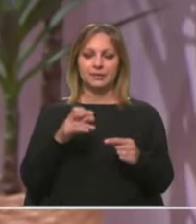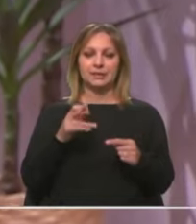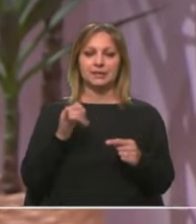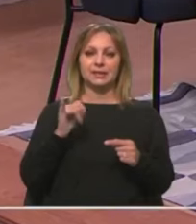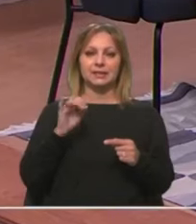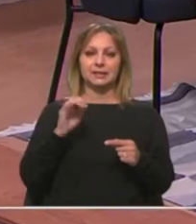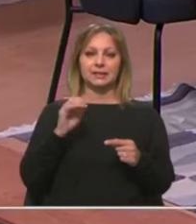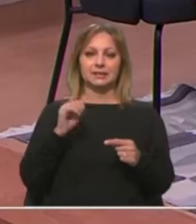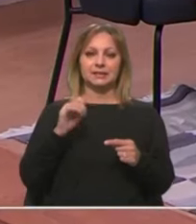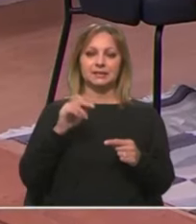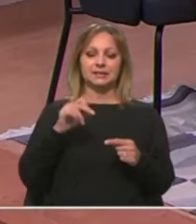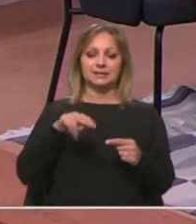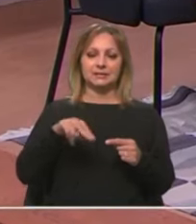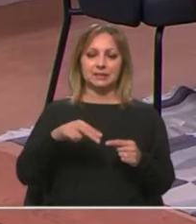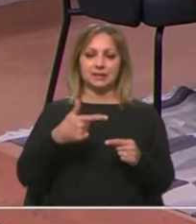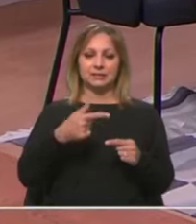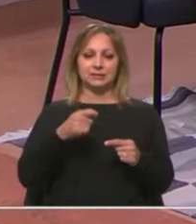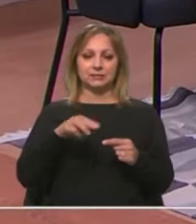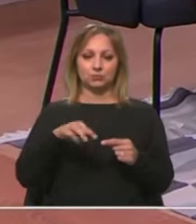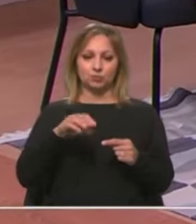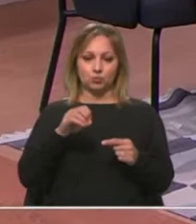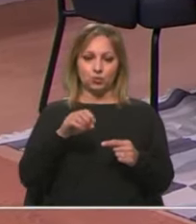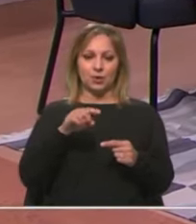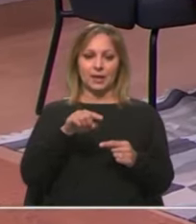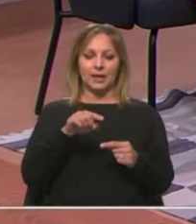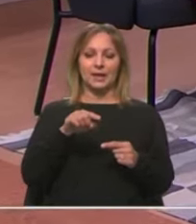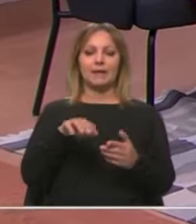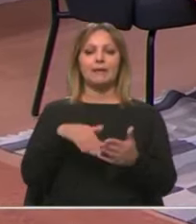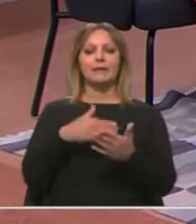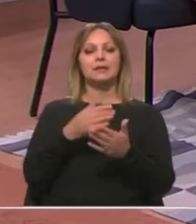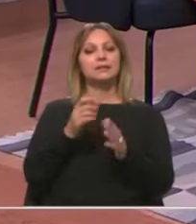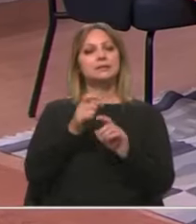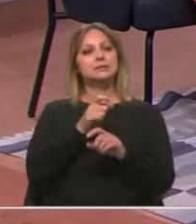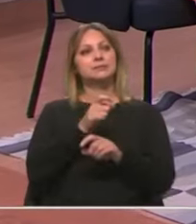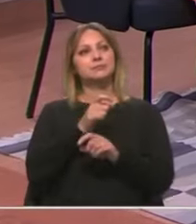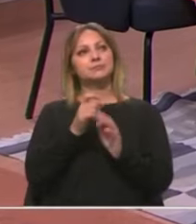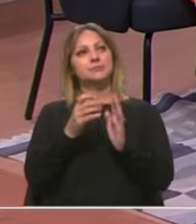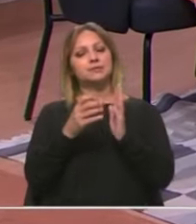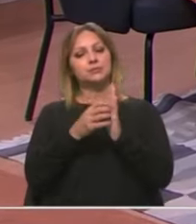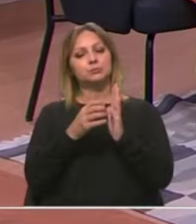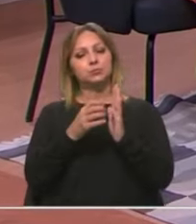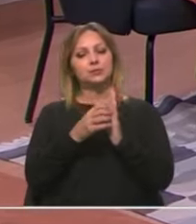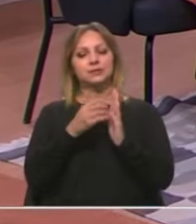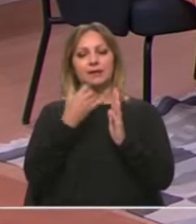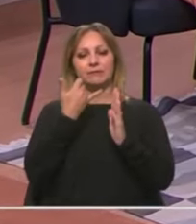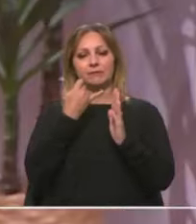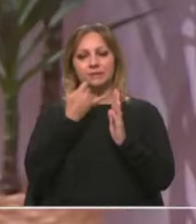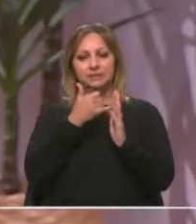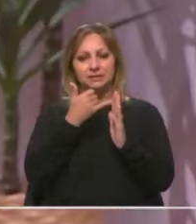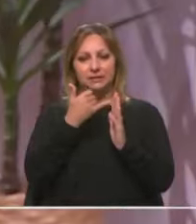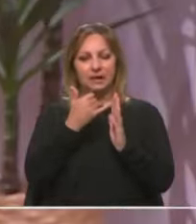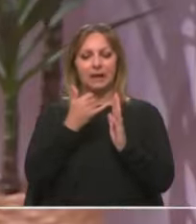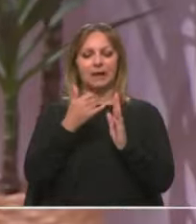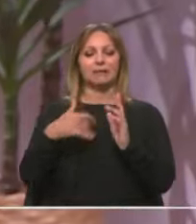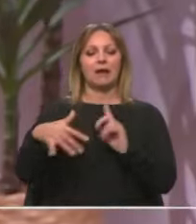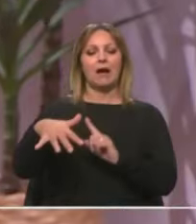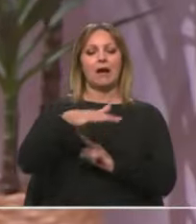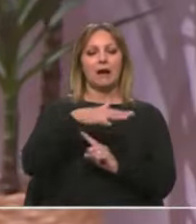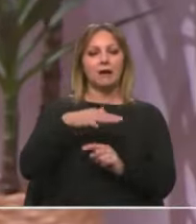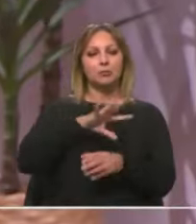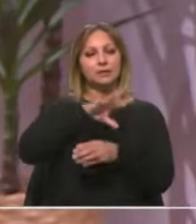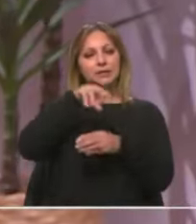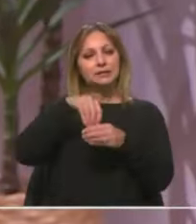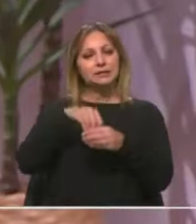porque é uma flor que simboliza a felicidade e a longevidade. Portanto, isso é muito importante também, a felicidade, a harmonia dentro da